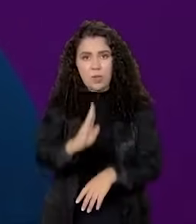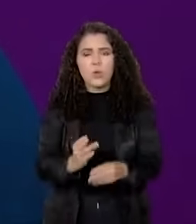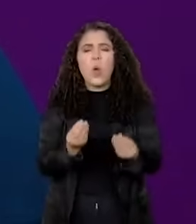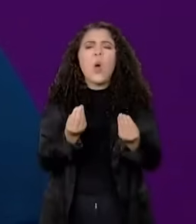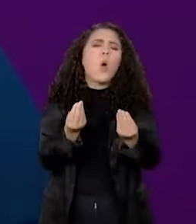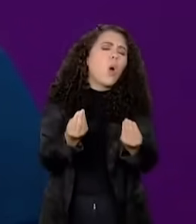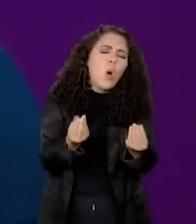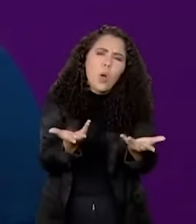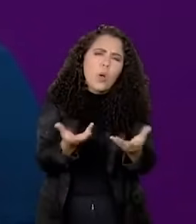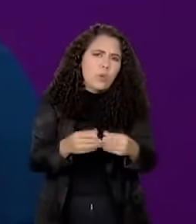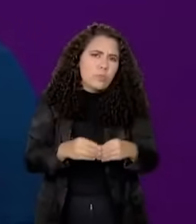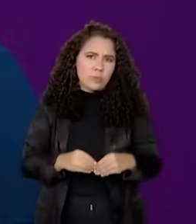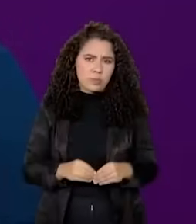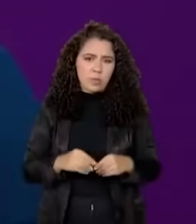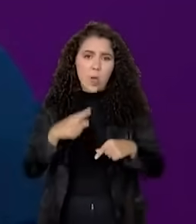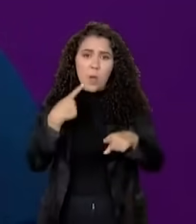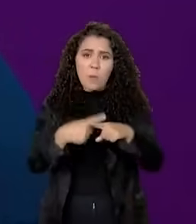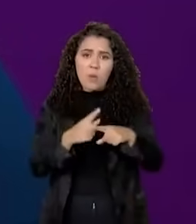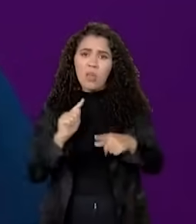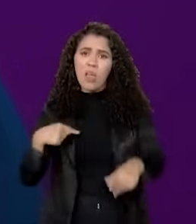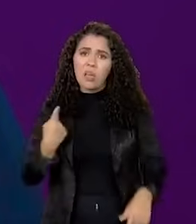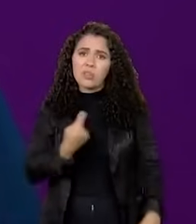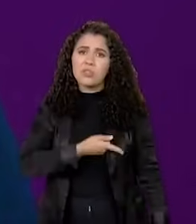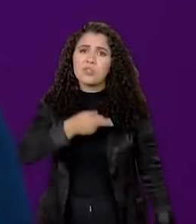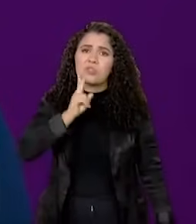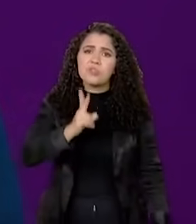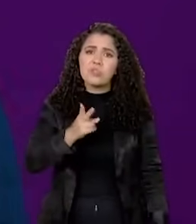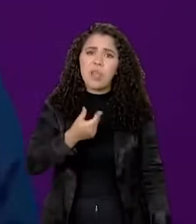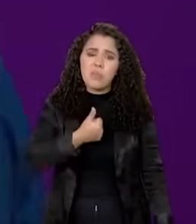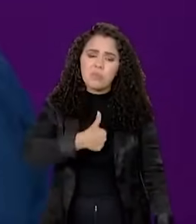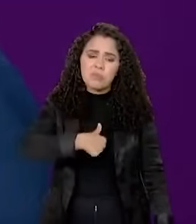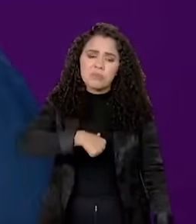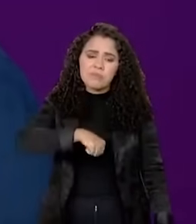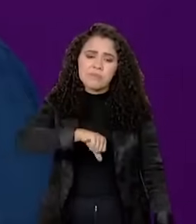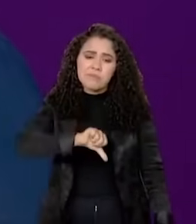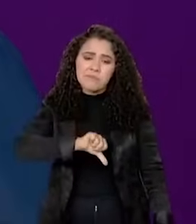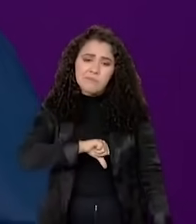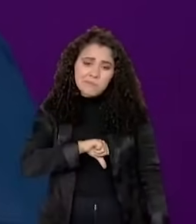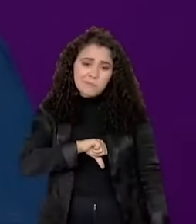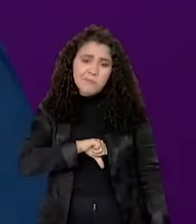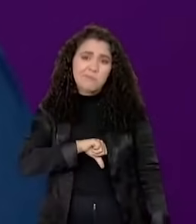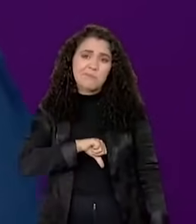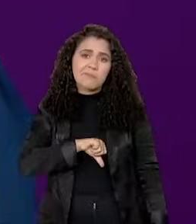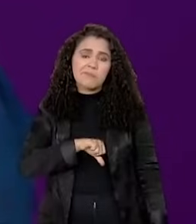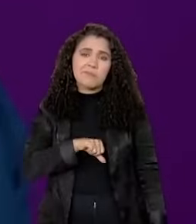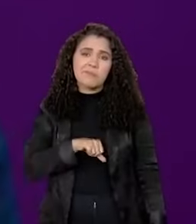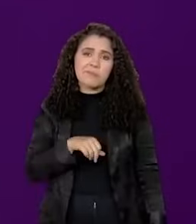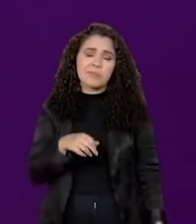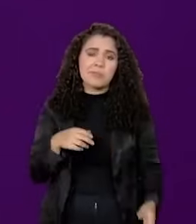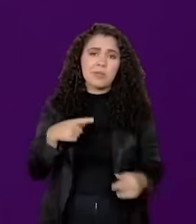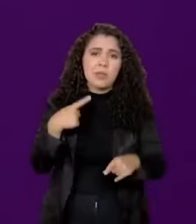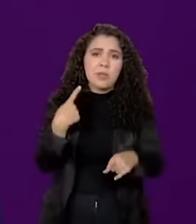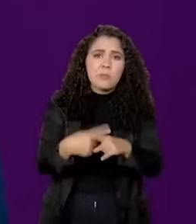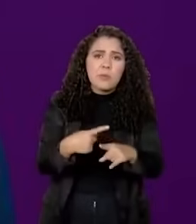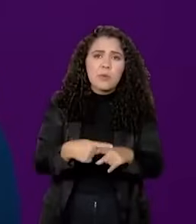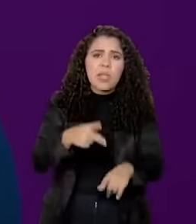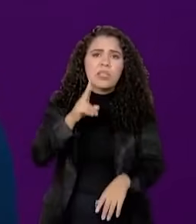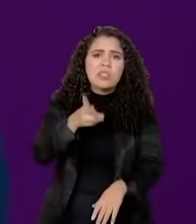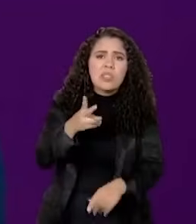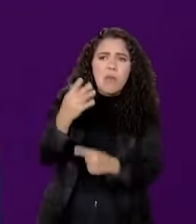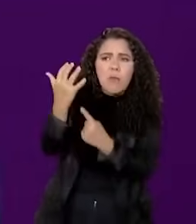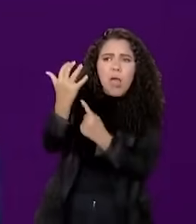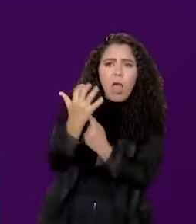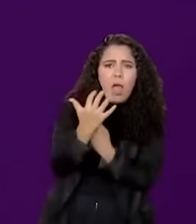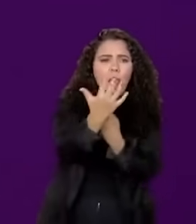A gente sempre teve uma autoestima baixa porque sempre nos induziram a acreditar